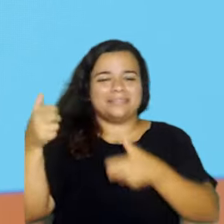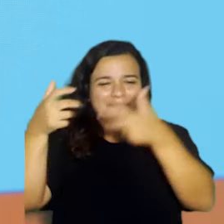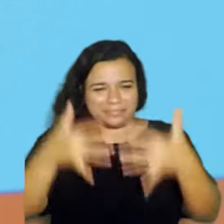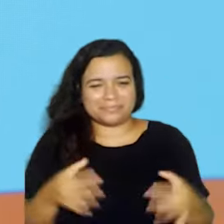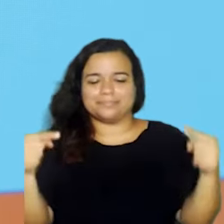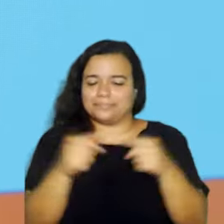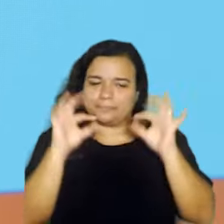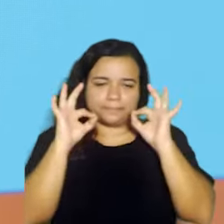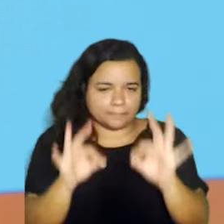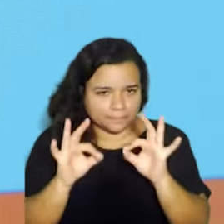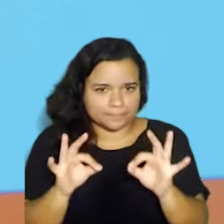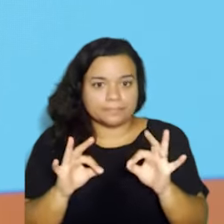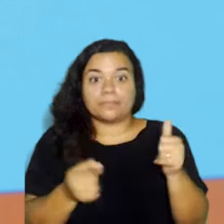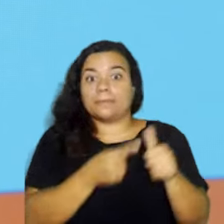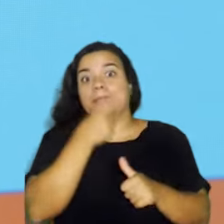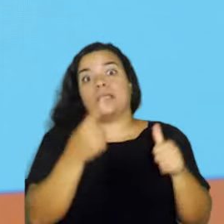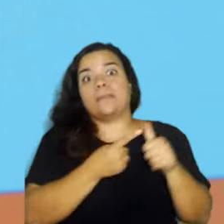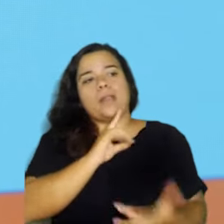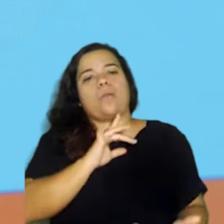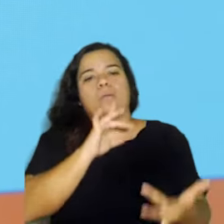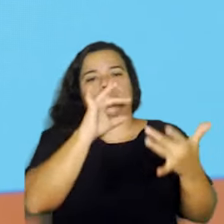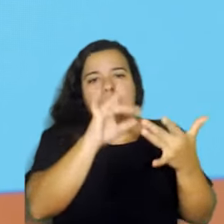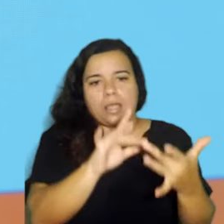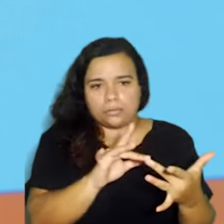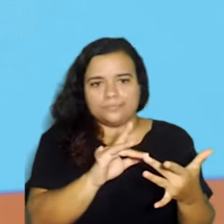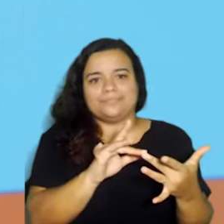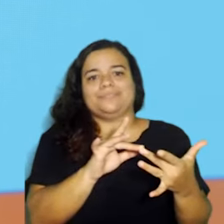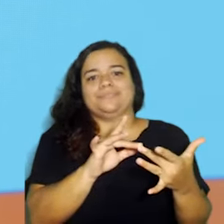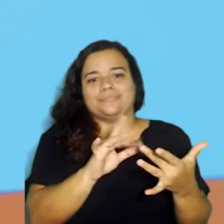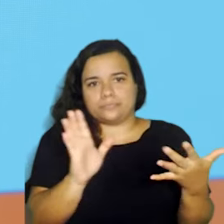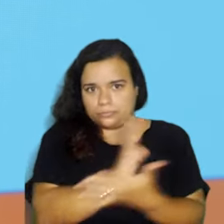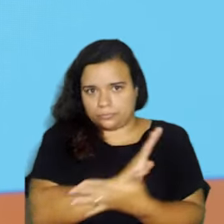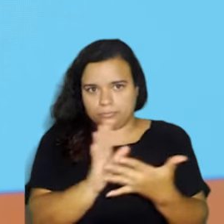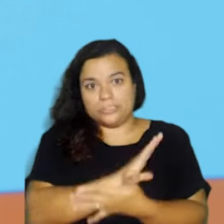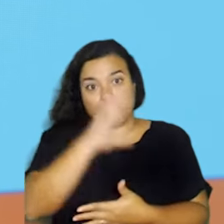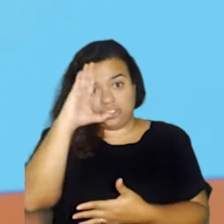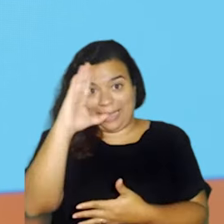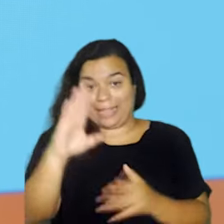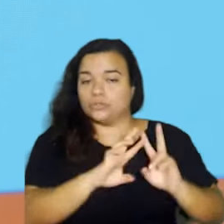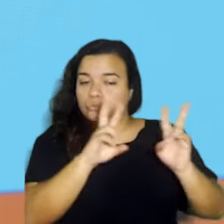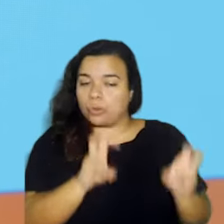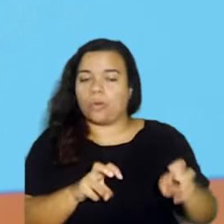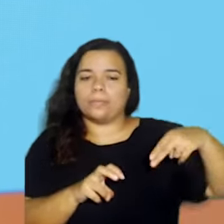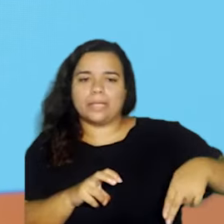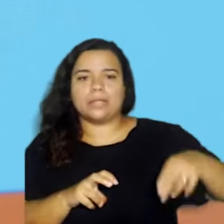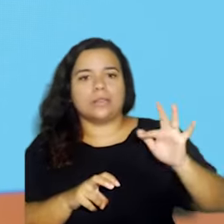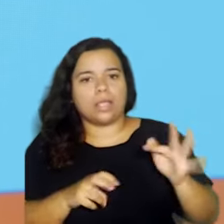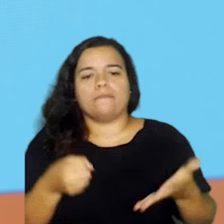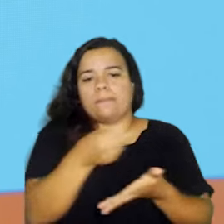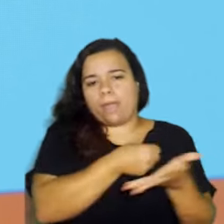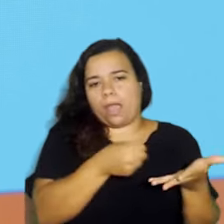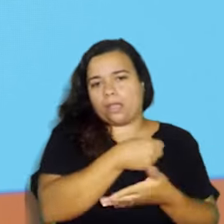todo sentido né a gente fez o primeiro contato nesse primeiro contato trouxemos algumas coisas mais diretas mais